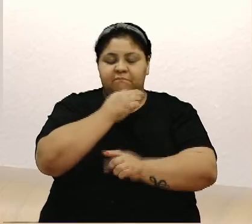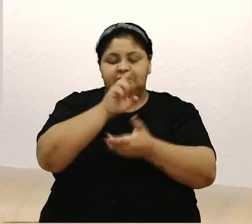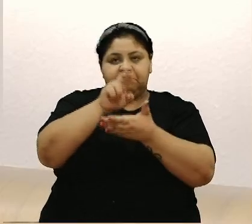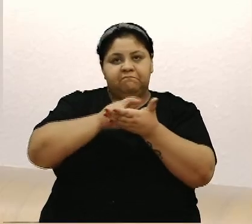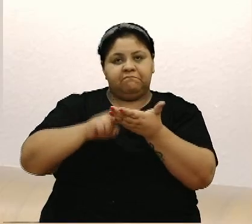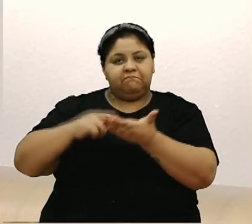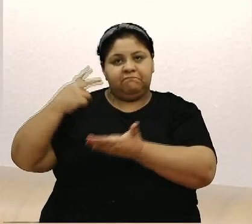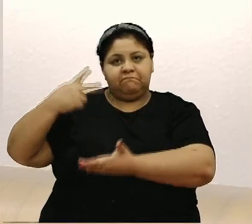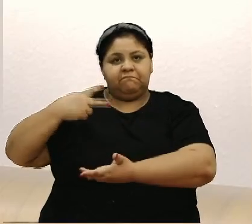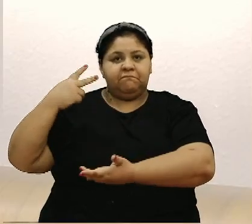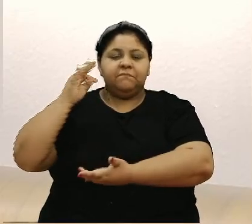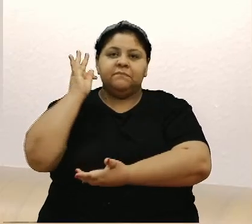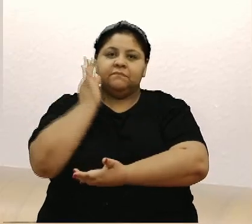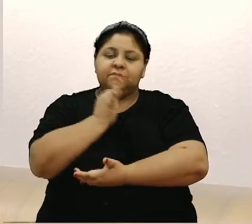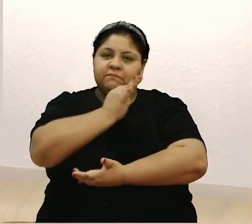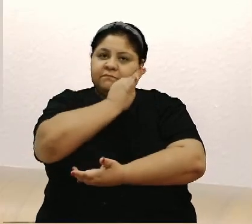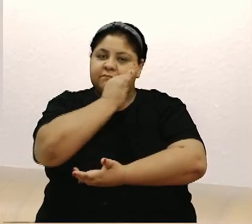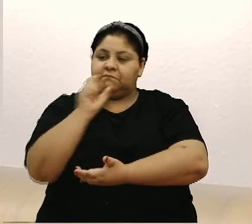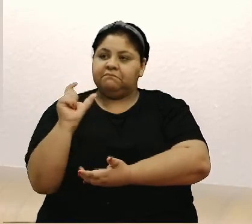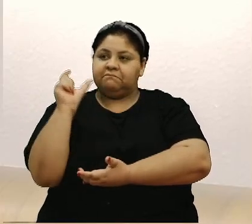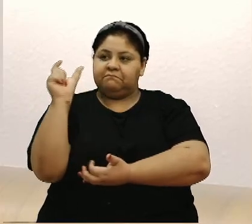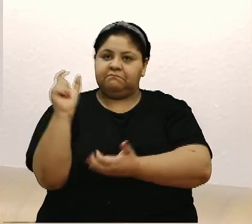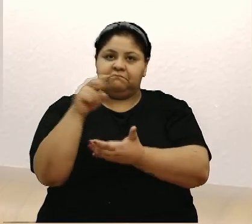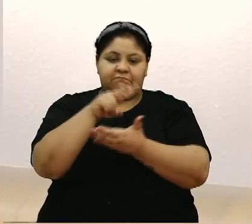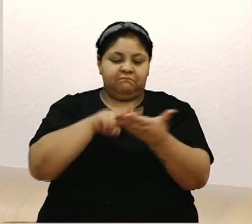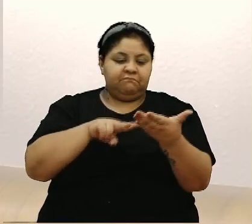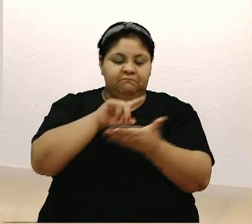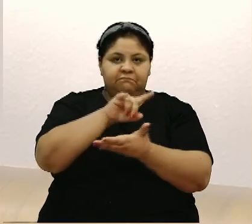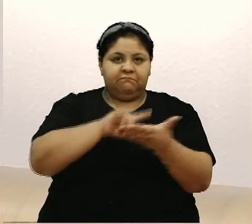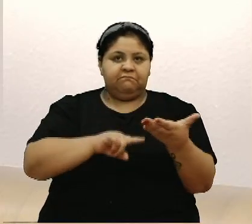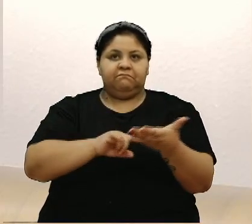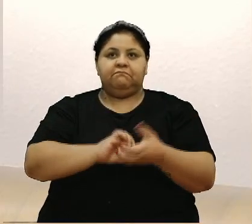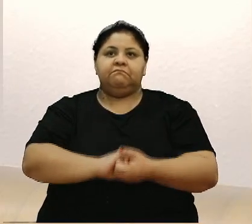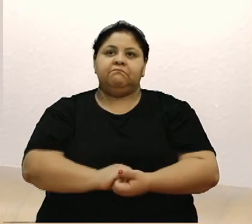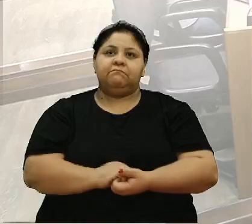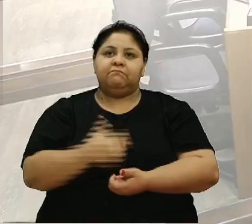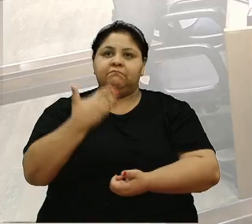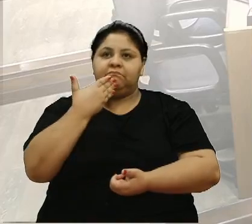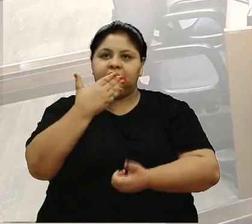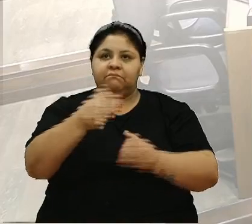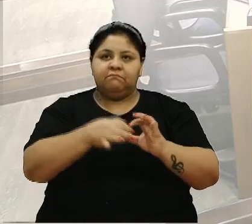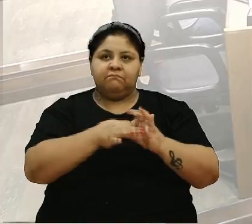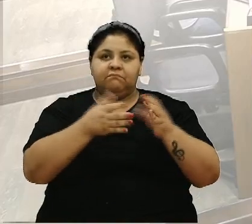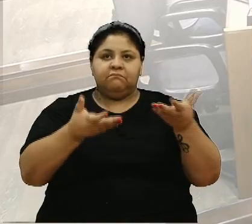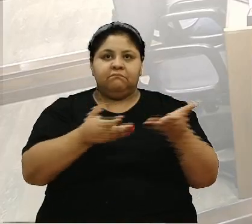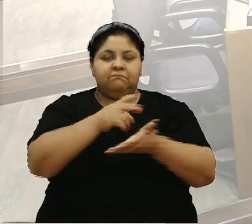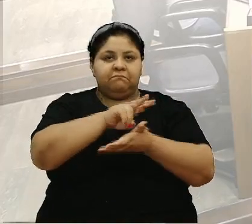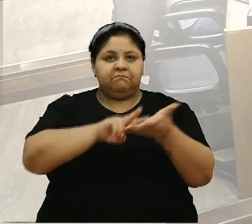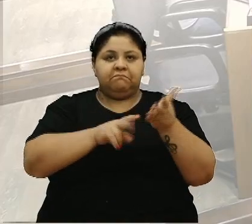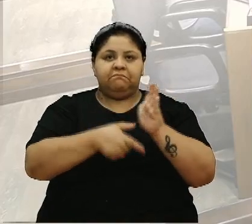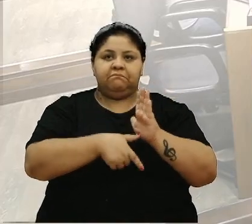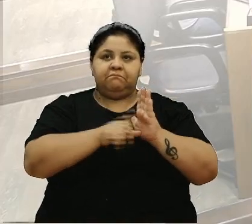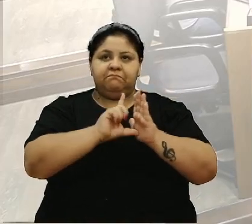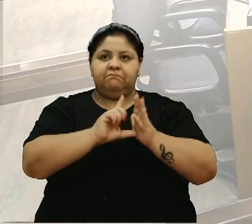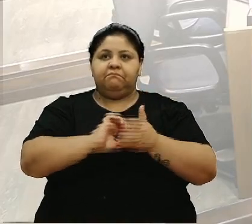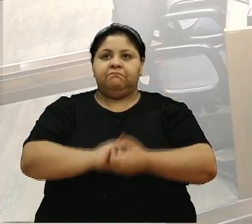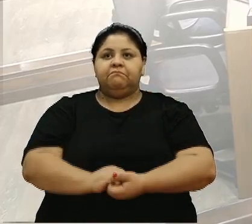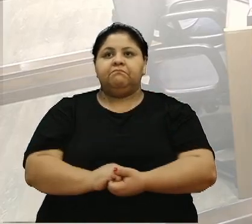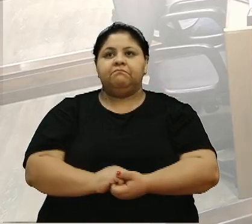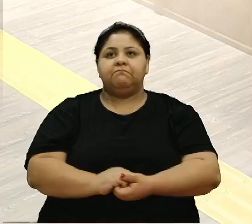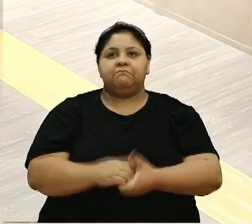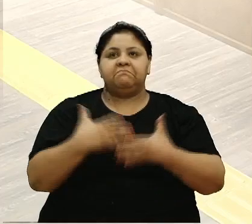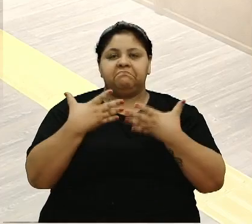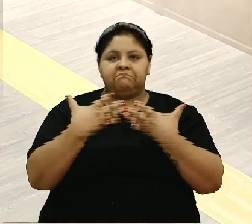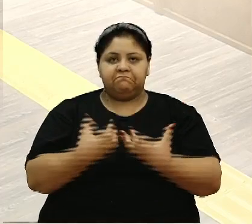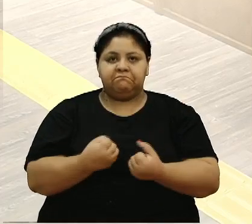Relatora, a vereadora Tatiane Frisso. Com a palavra, a relatora. Peço dispensa por já ter sido lido anteriormente. Aceita